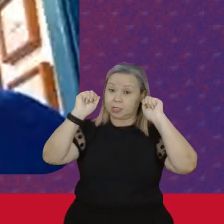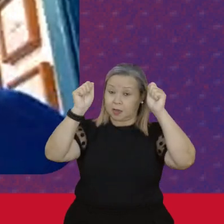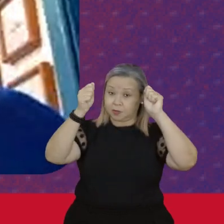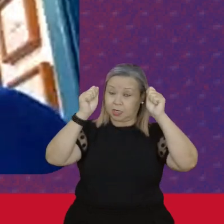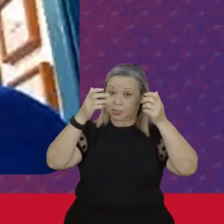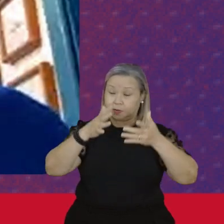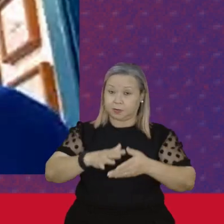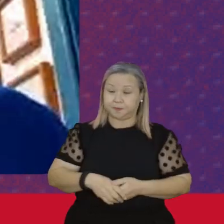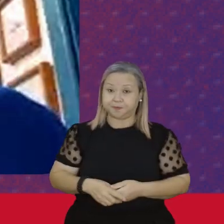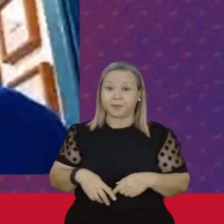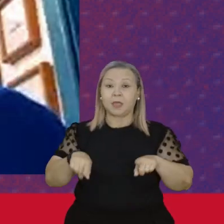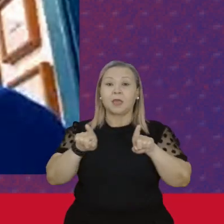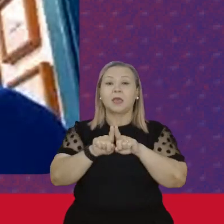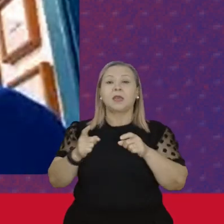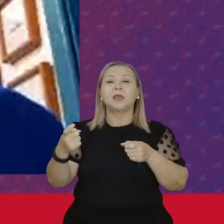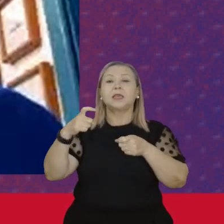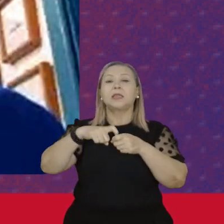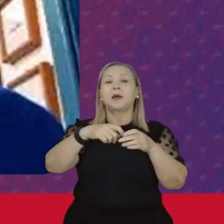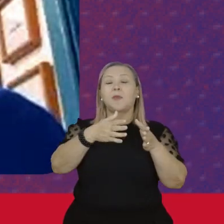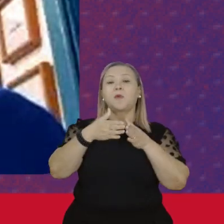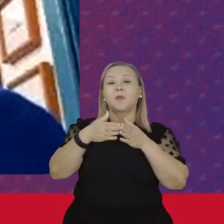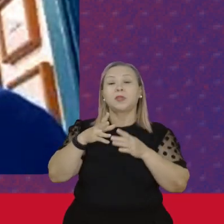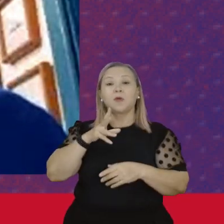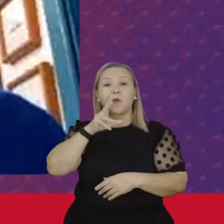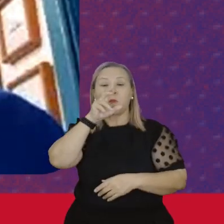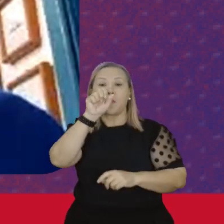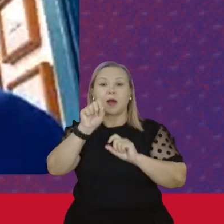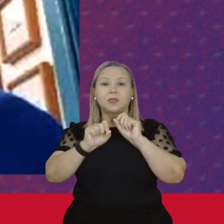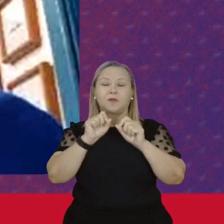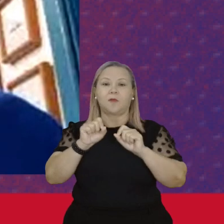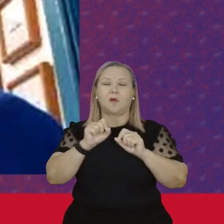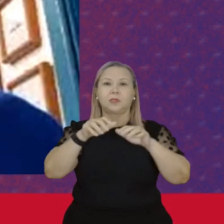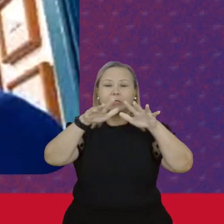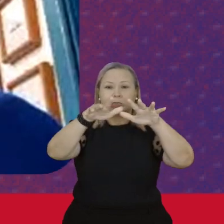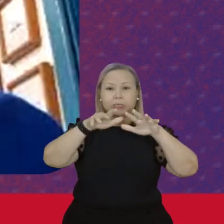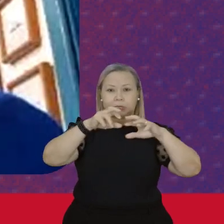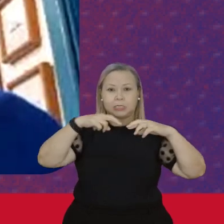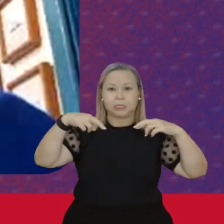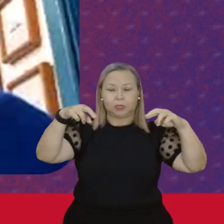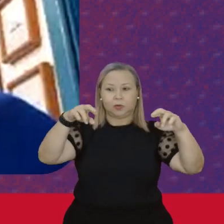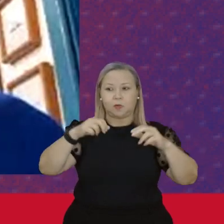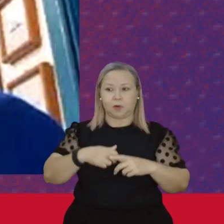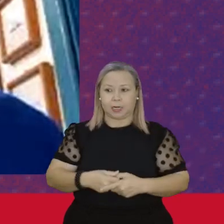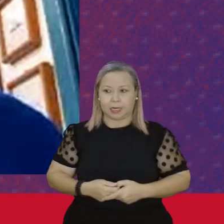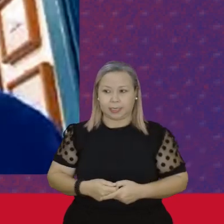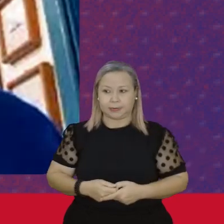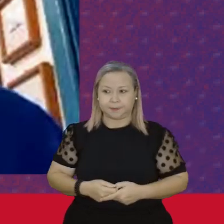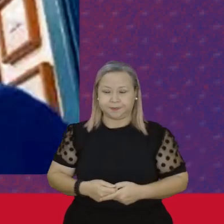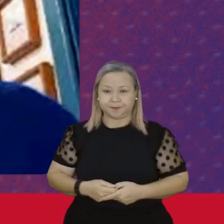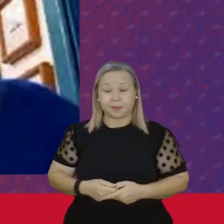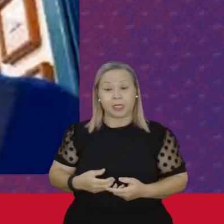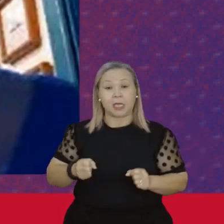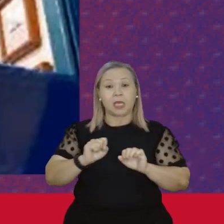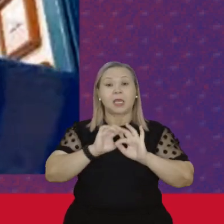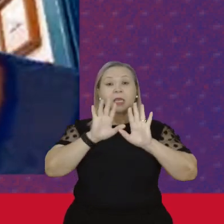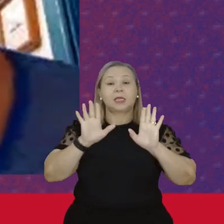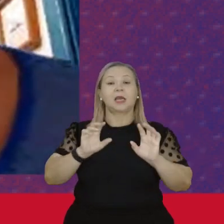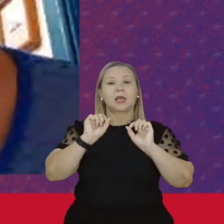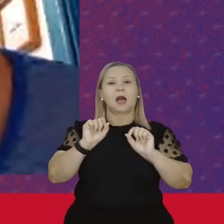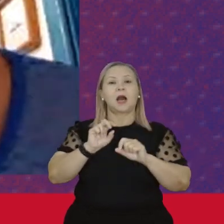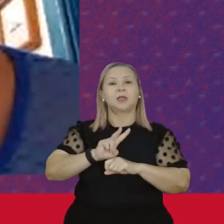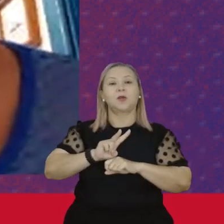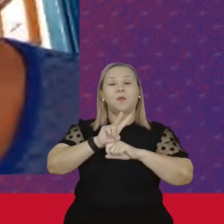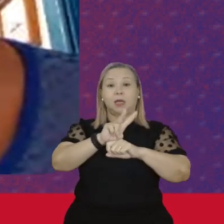creche foi a reivindicação mais forte desse Congresso da Mulher Paulista. E, evidentemente, também se defendeu